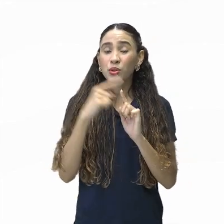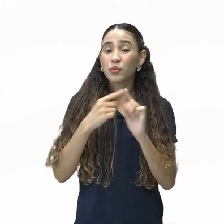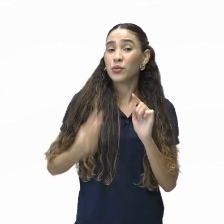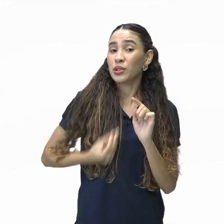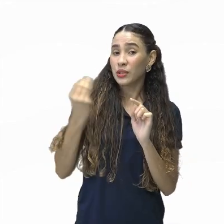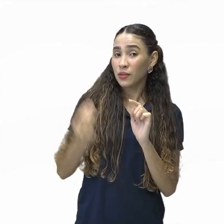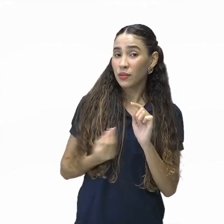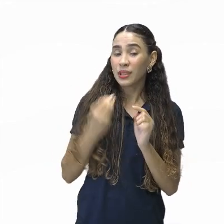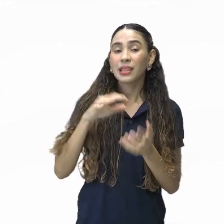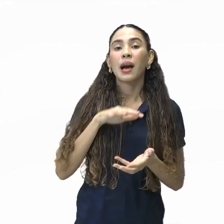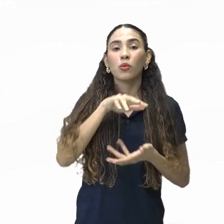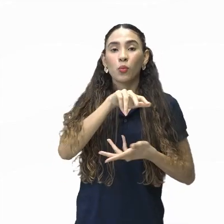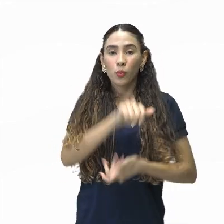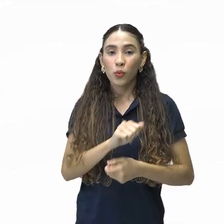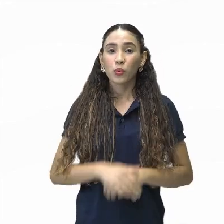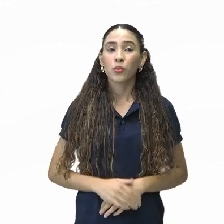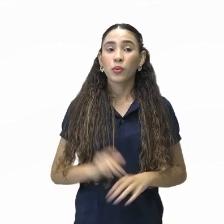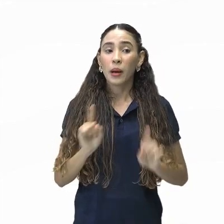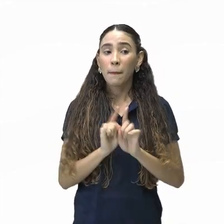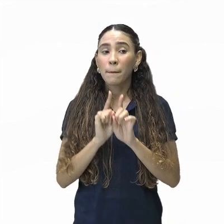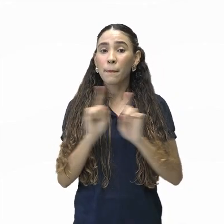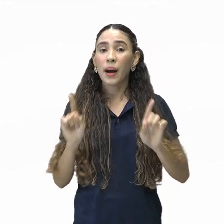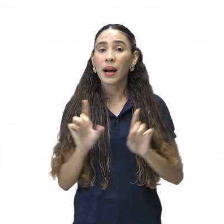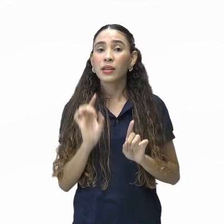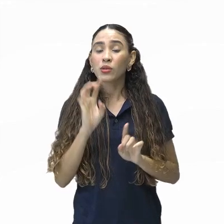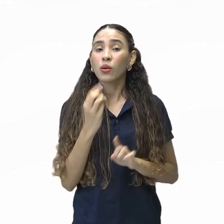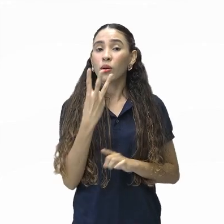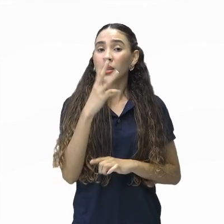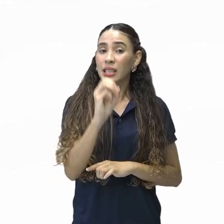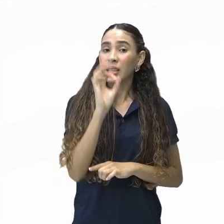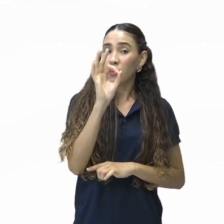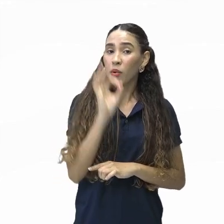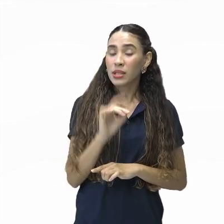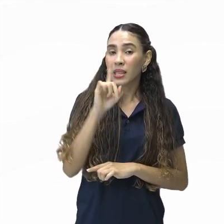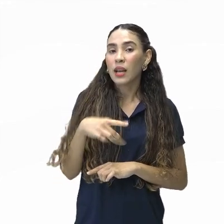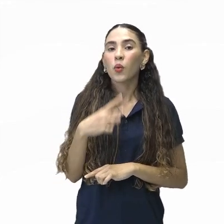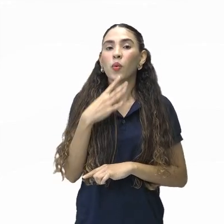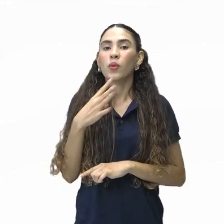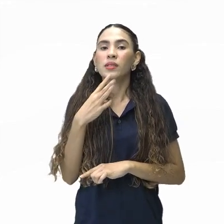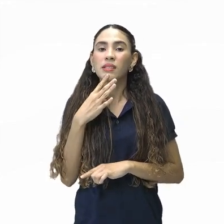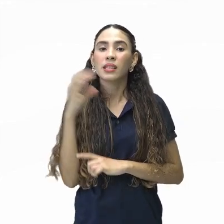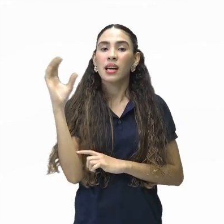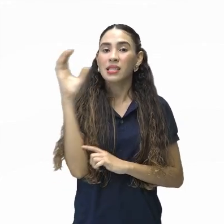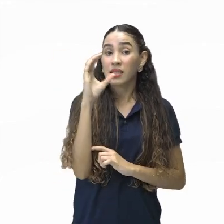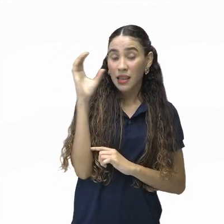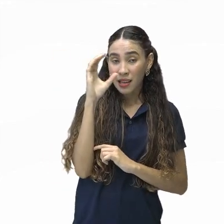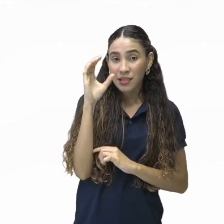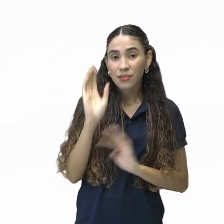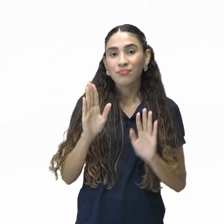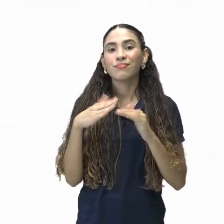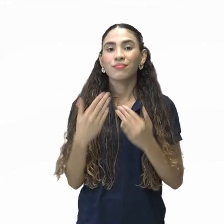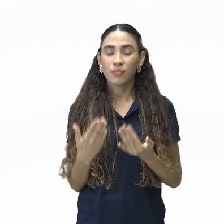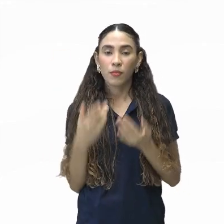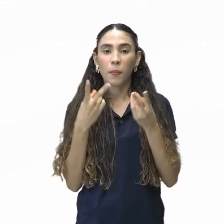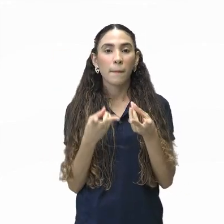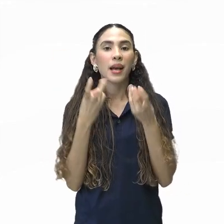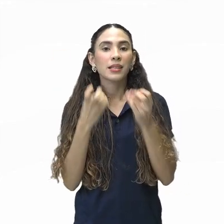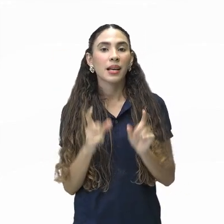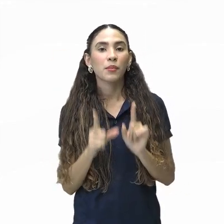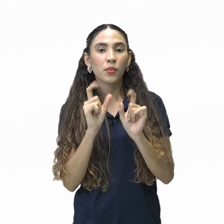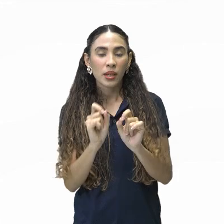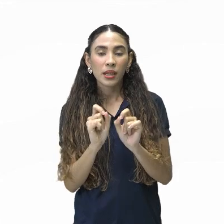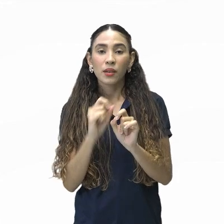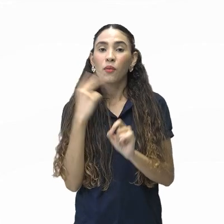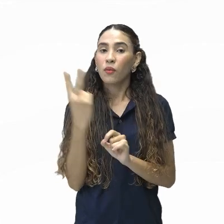vida do planeta. Porém, apenas 30% delas são conhecidas pela ciência, olha só. Então, a gente percebe aí, né,